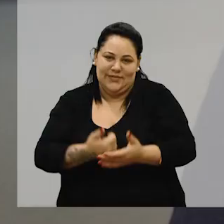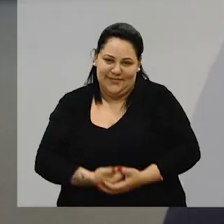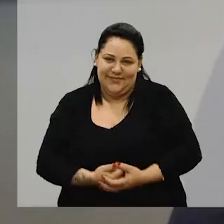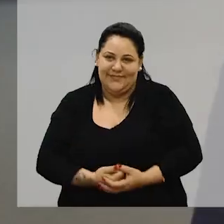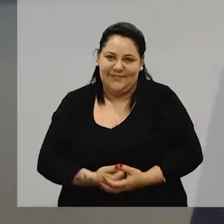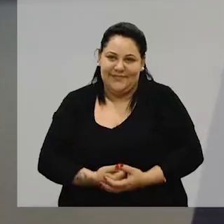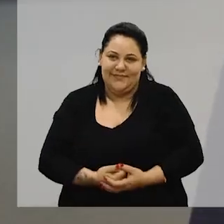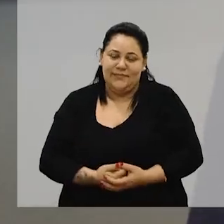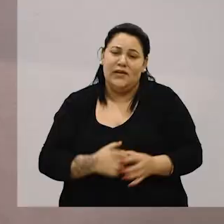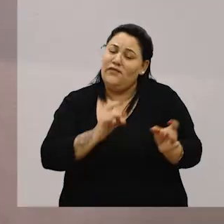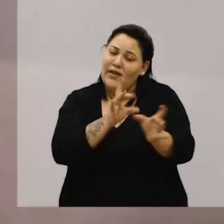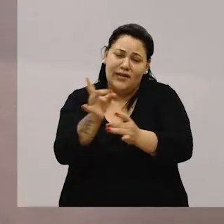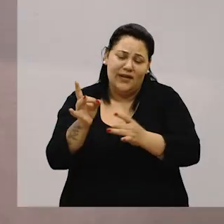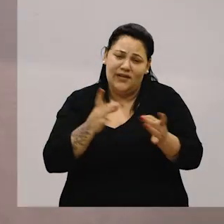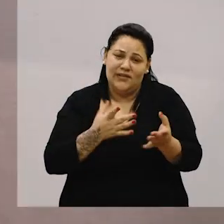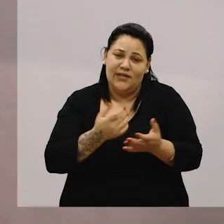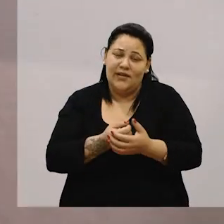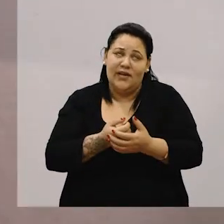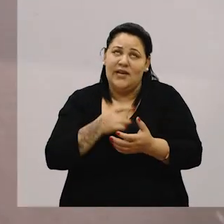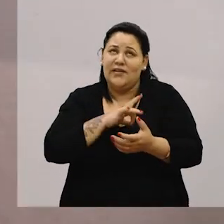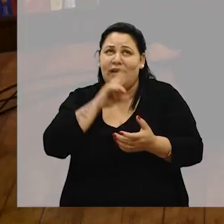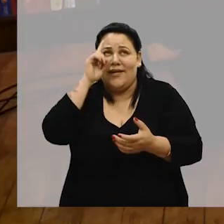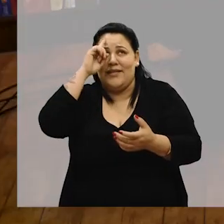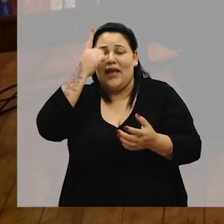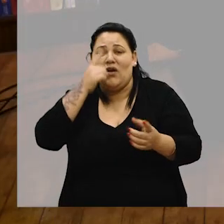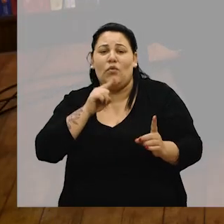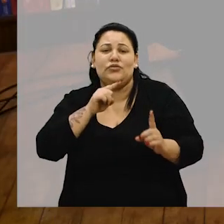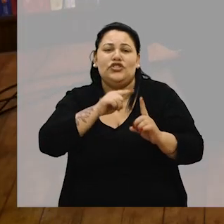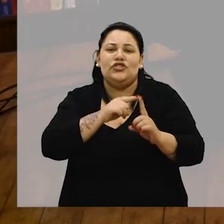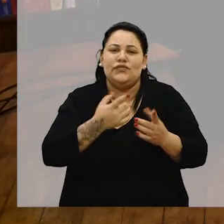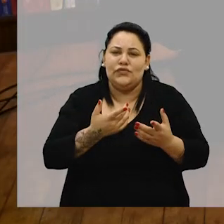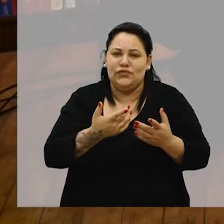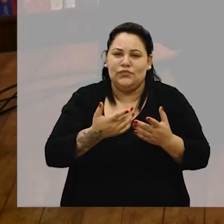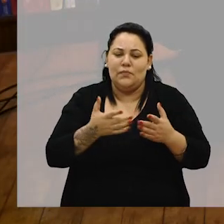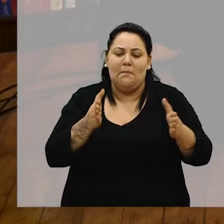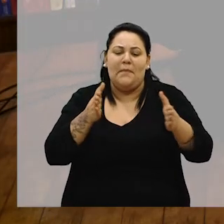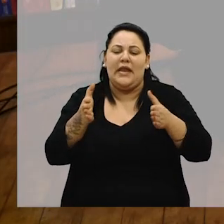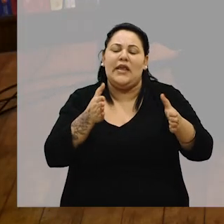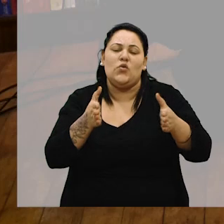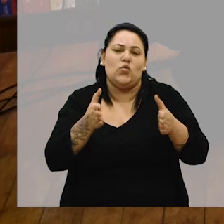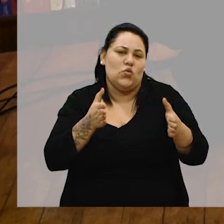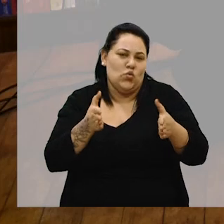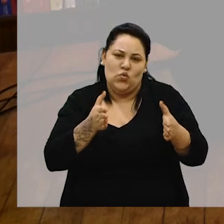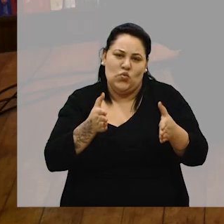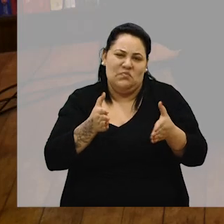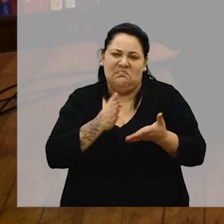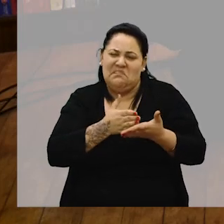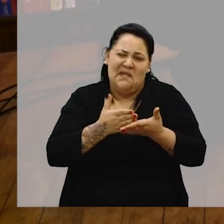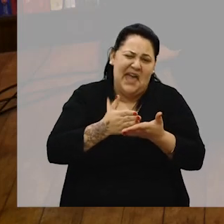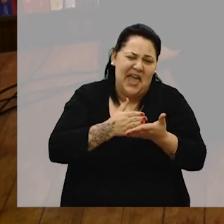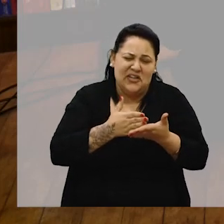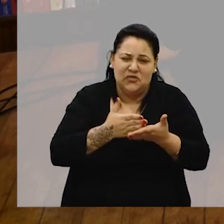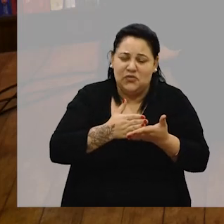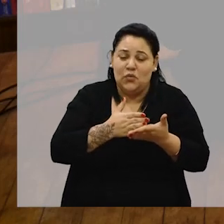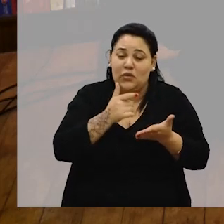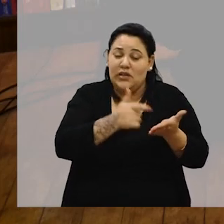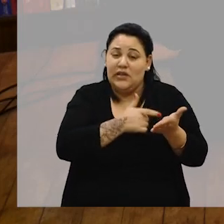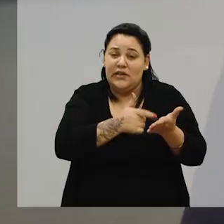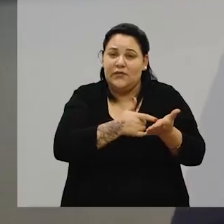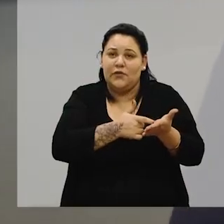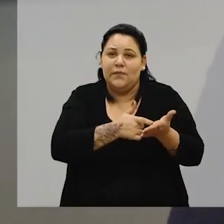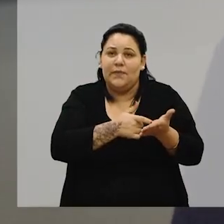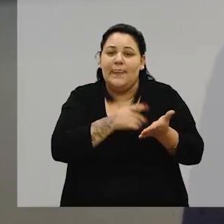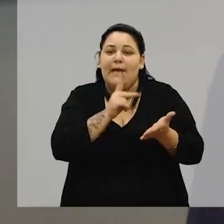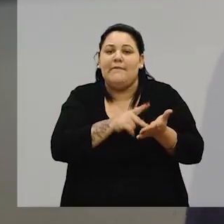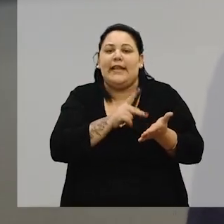final, né? Então, para que circule mais. Na ideia de médio prazo, o livro poderia se